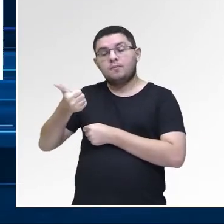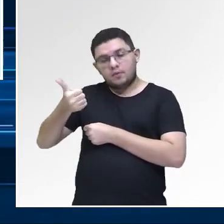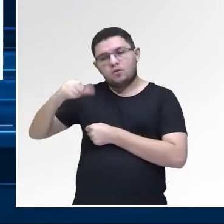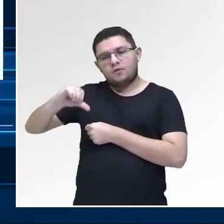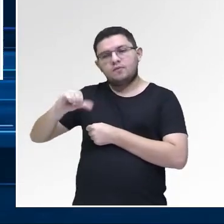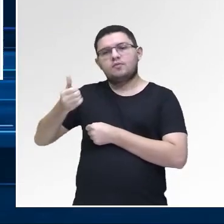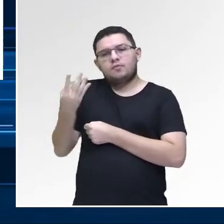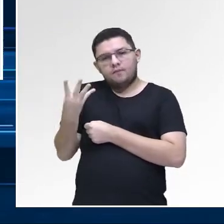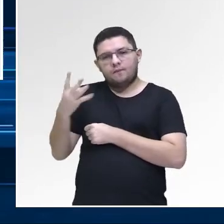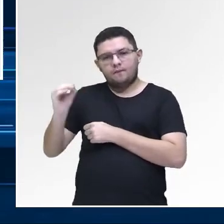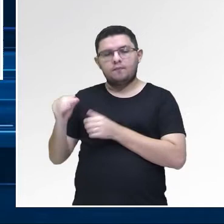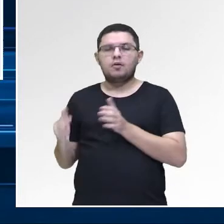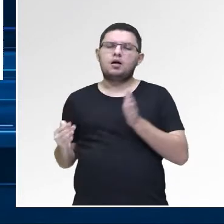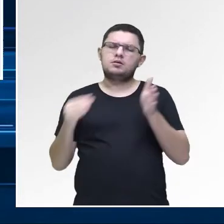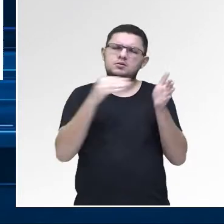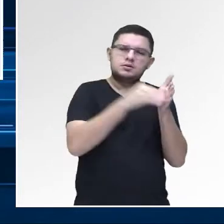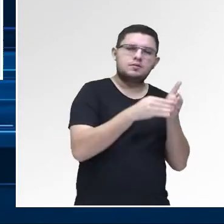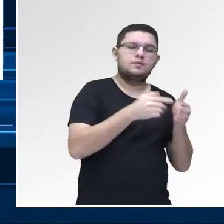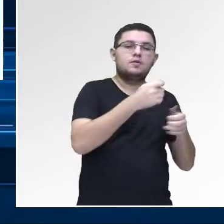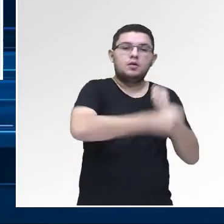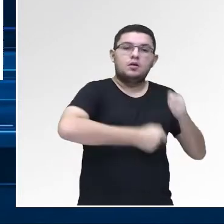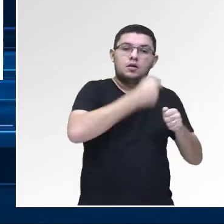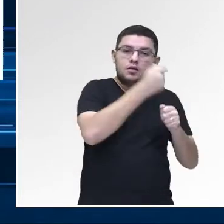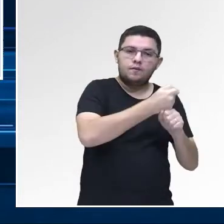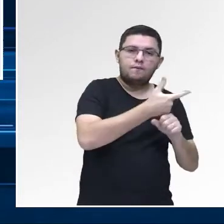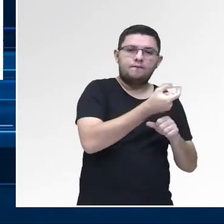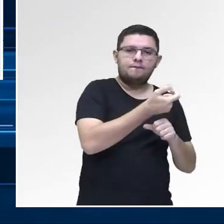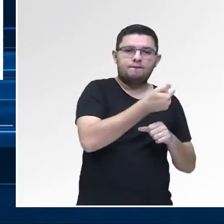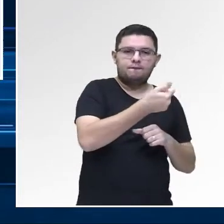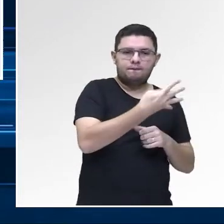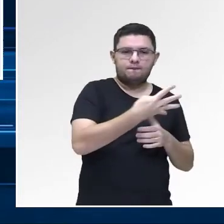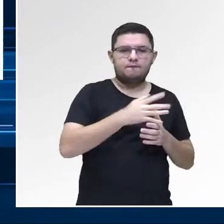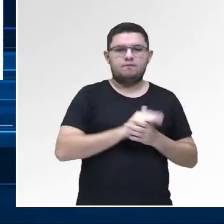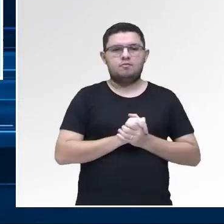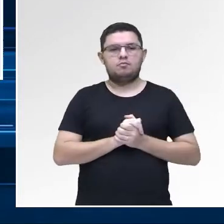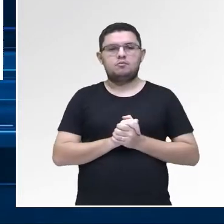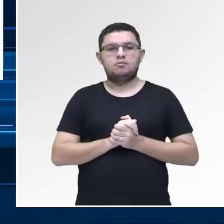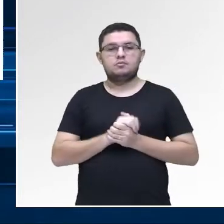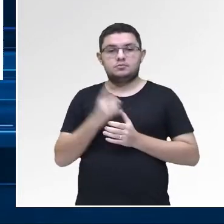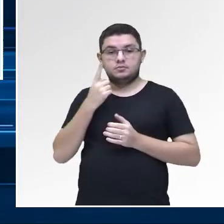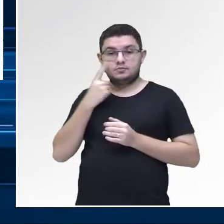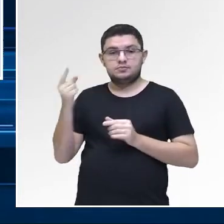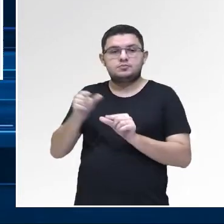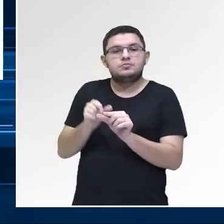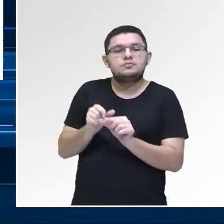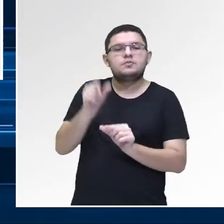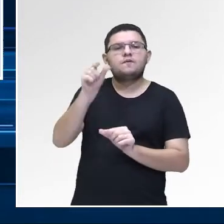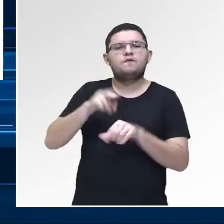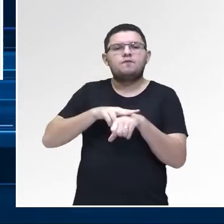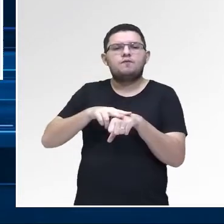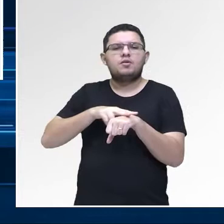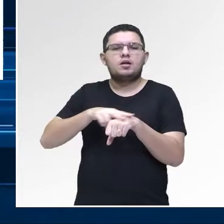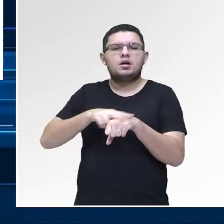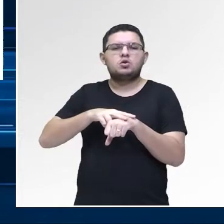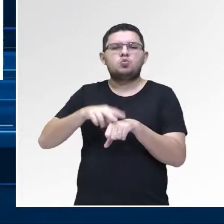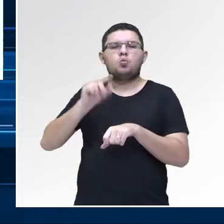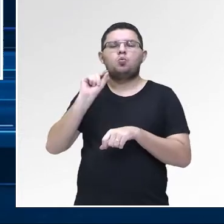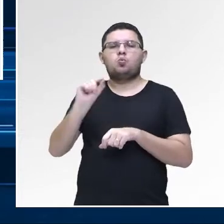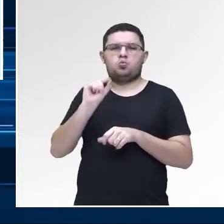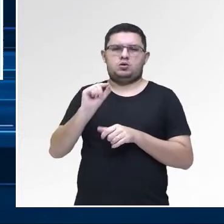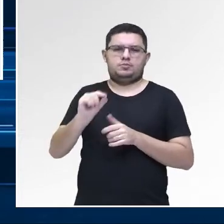Olha só, a gente observa aqui, ó, que o que está predominando é a cor verde, né? Opa, o que é a cor